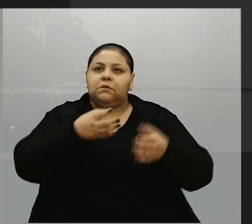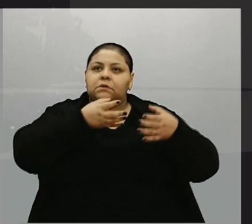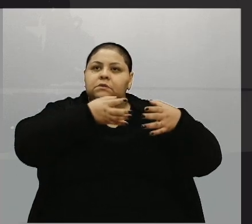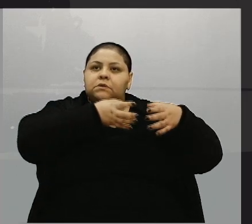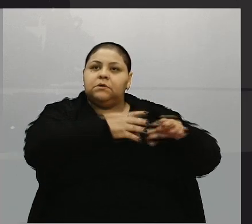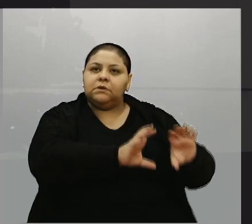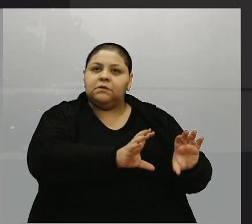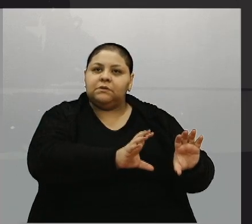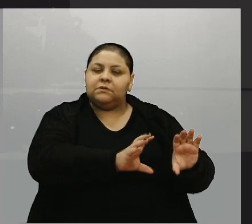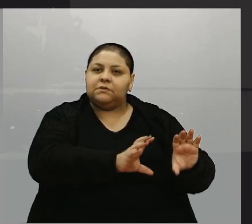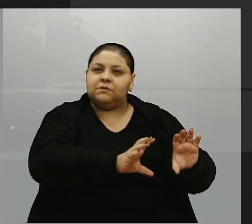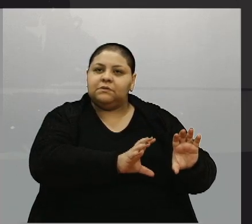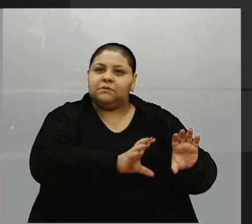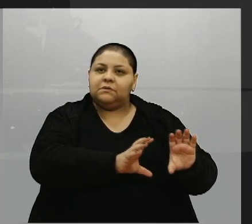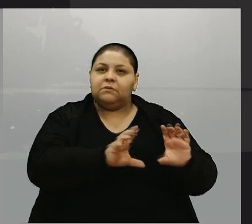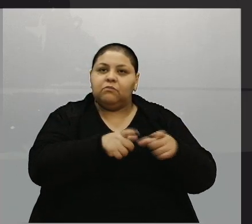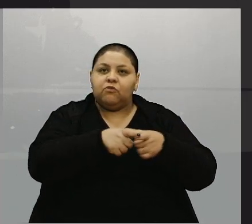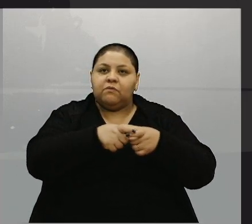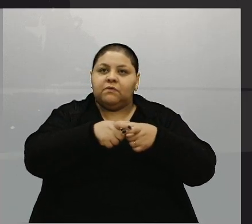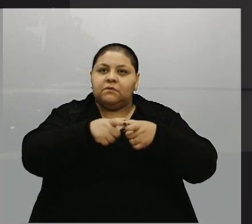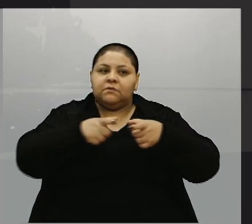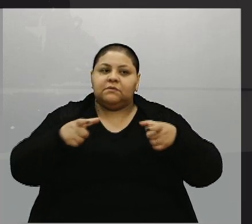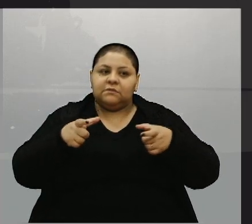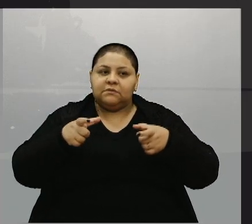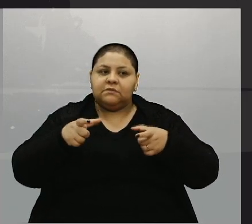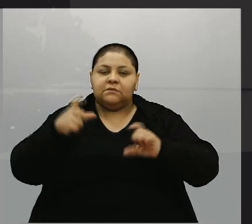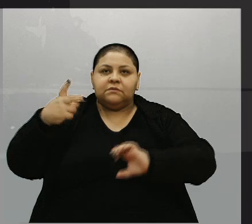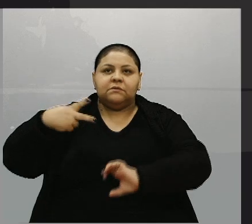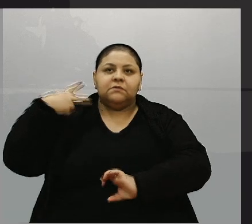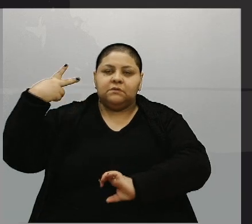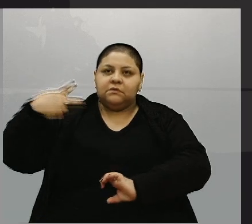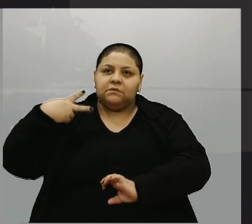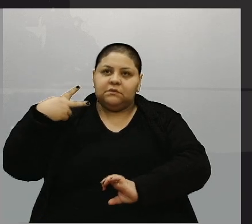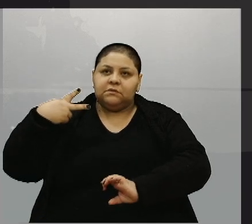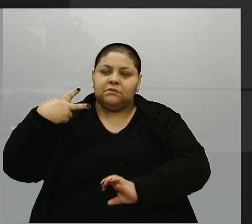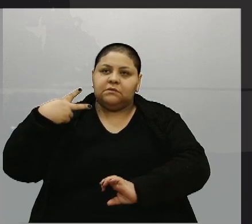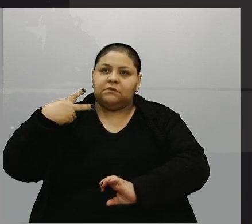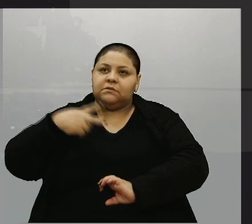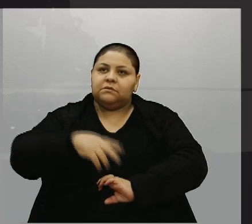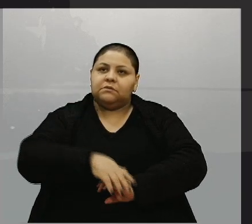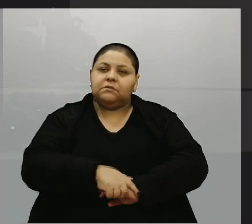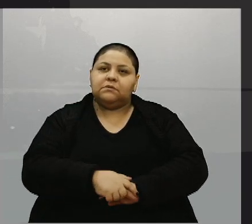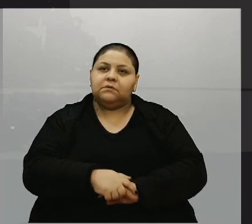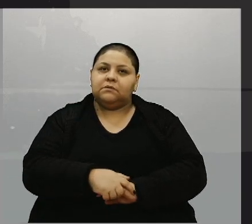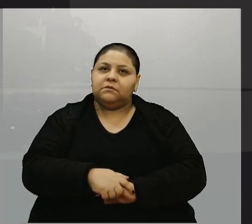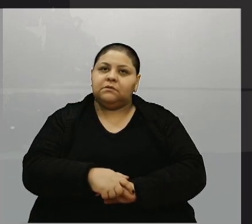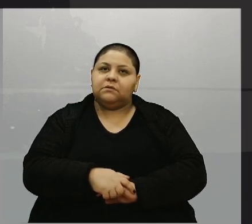rejeitado por maioria dos vereadores e